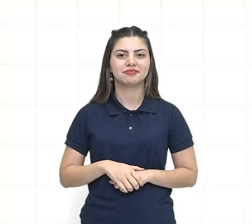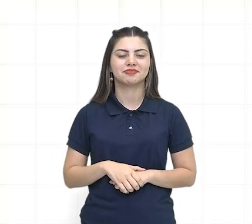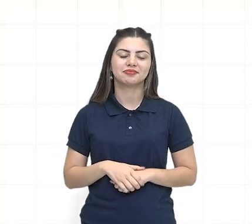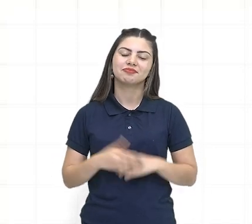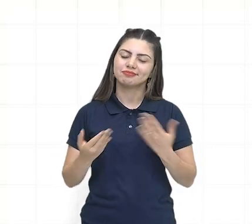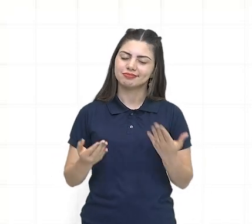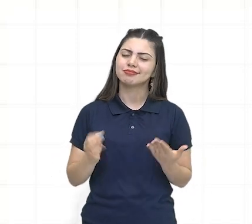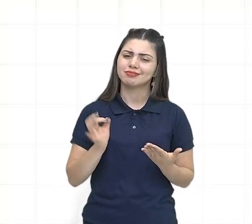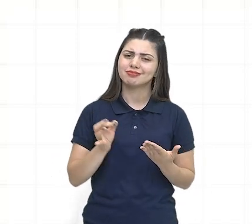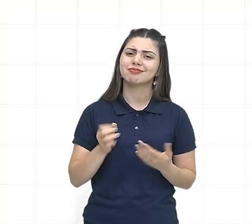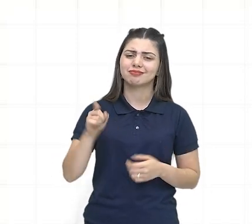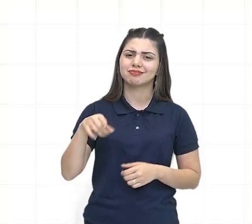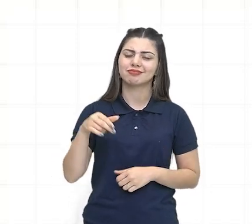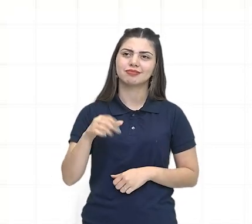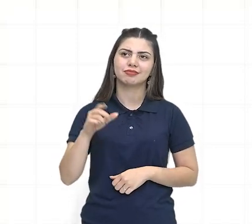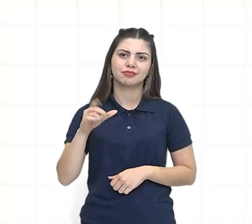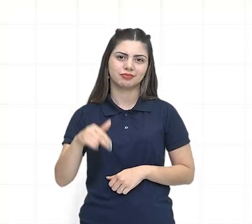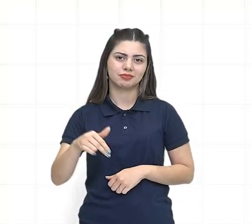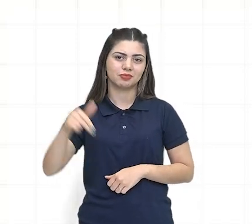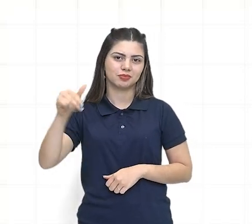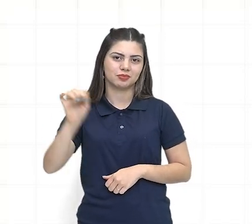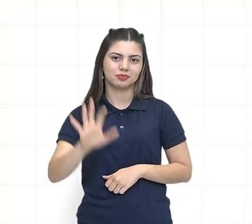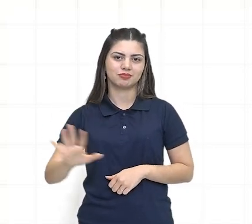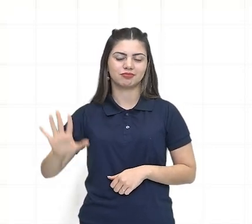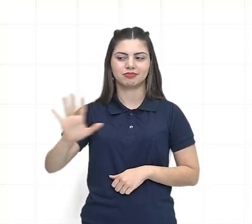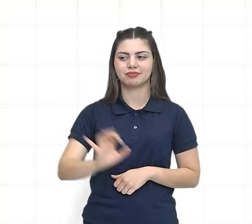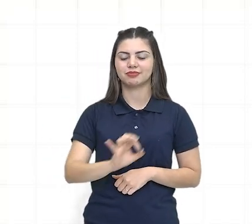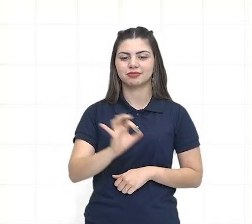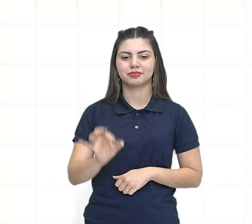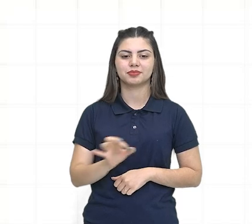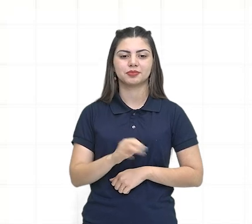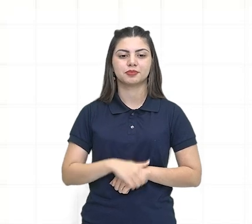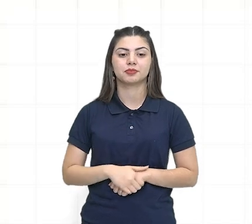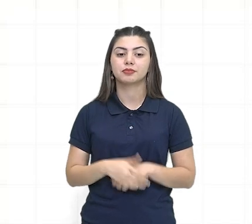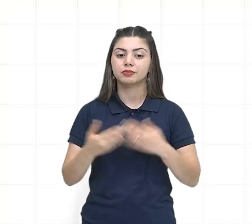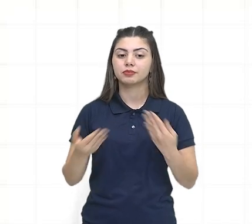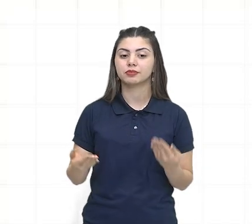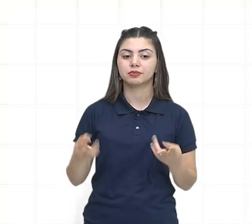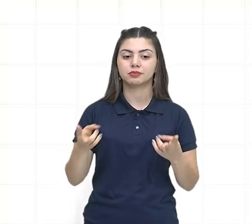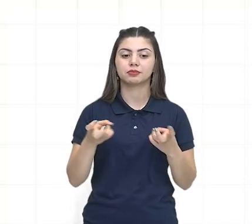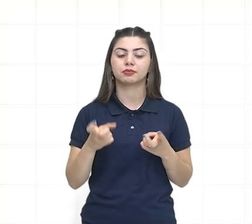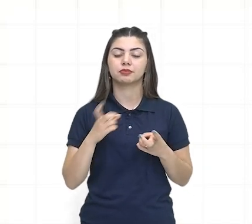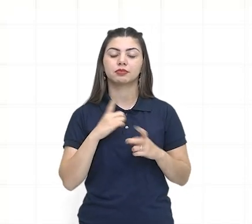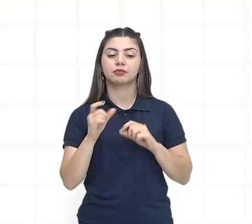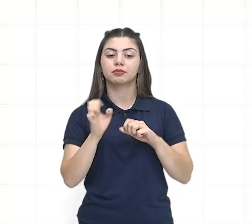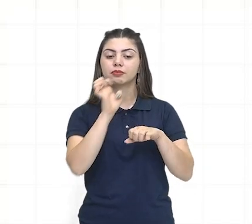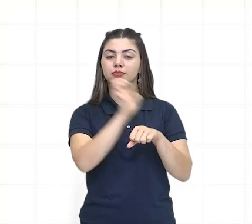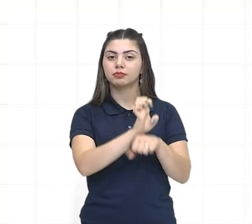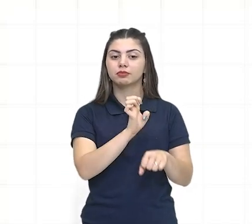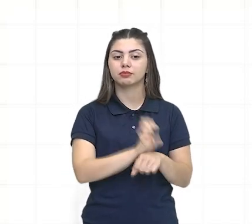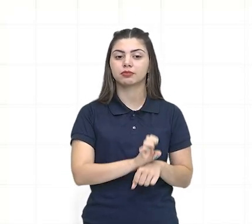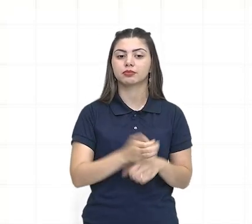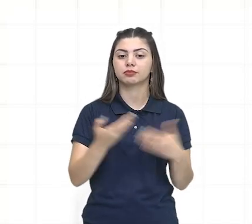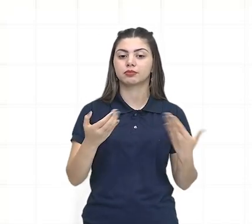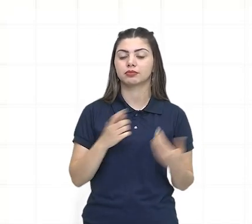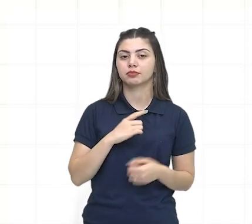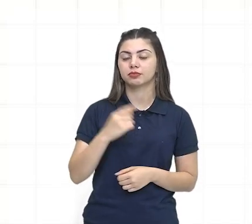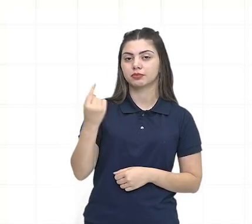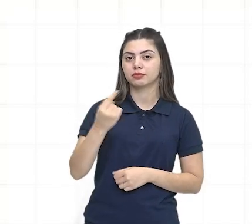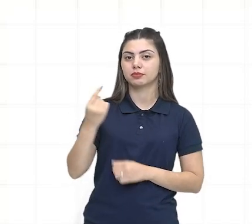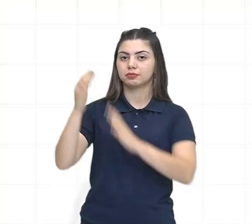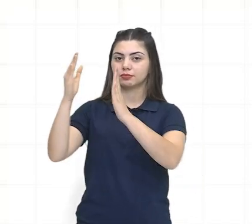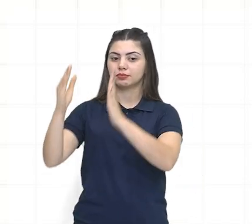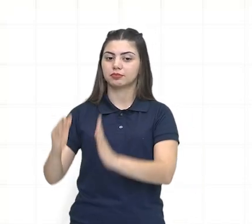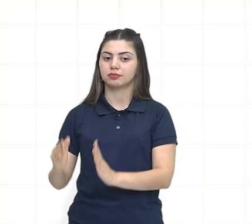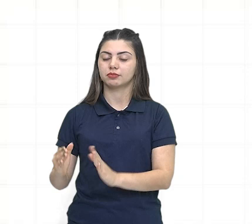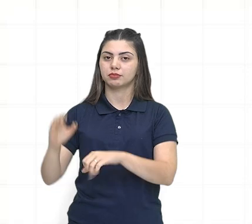A região norte. Aqui, Muito bem. Aí temos aqui os estados na primeira coluna,